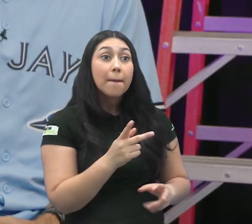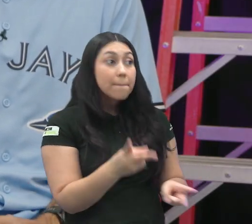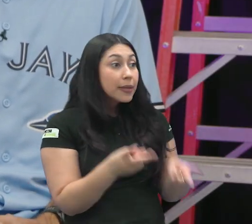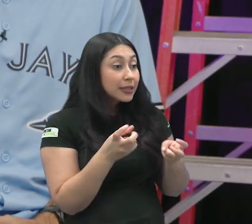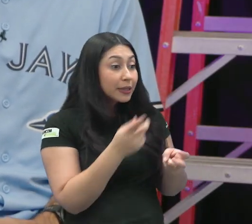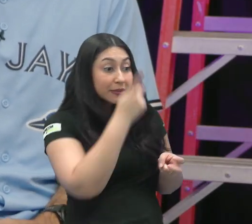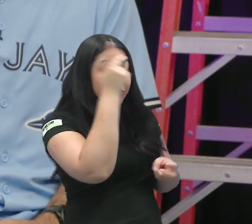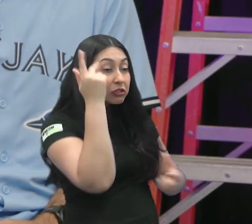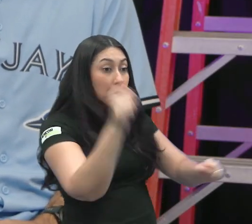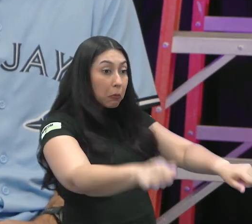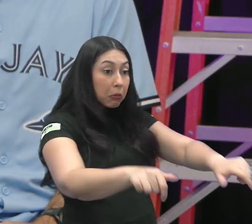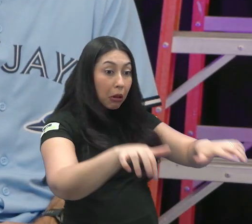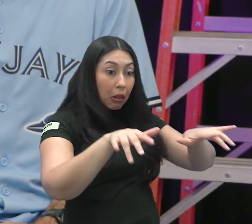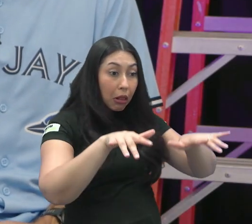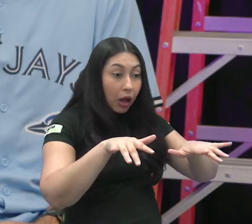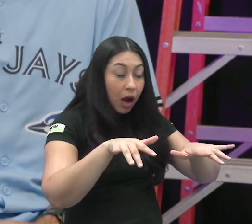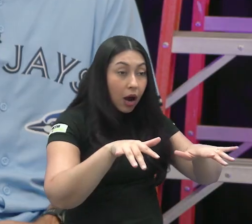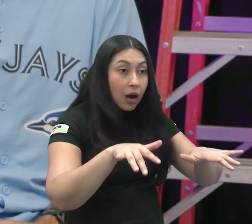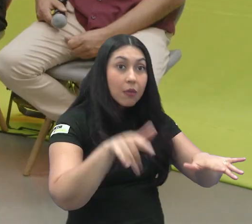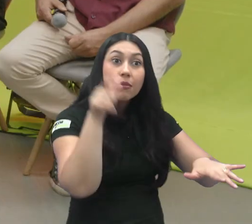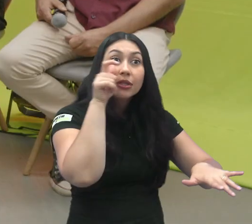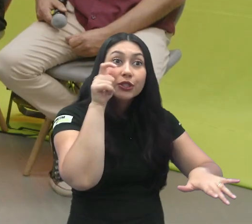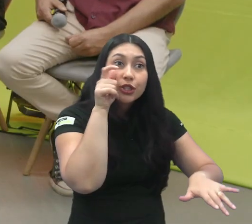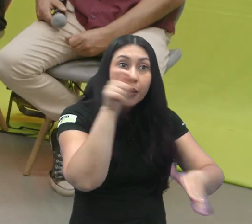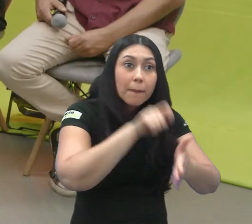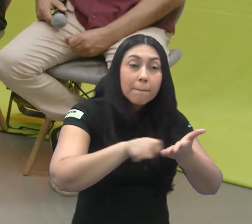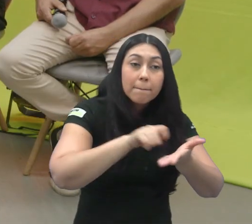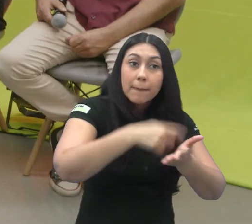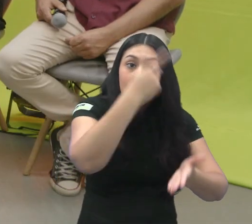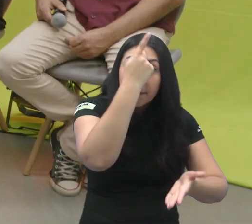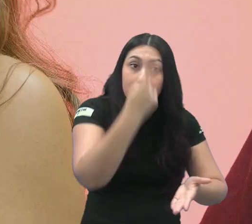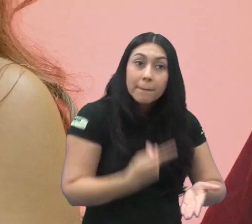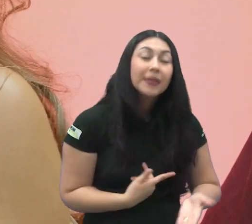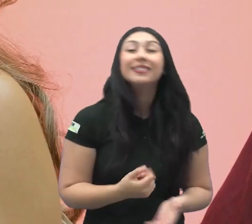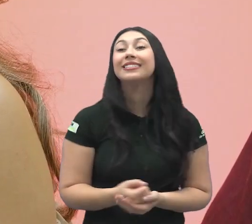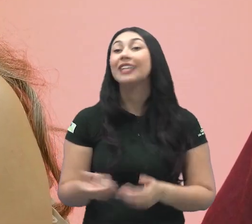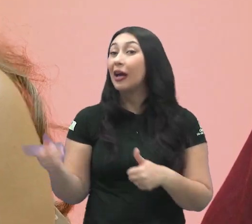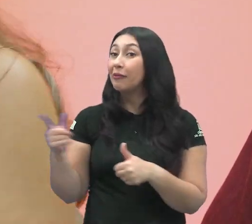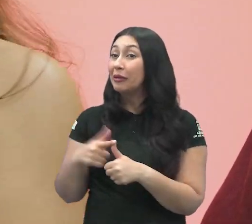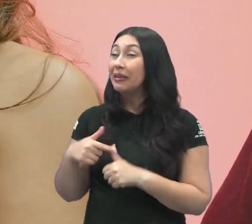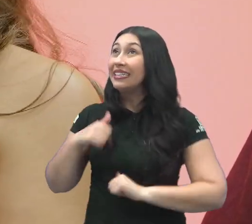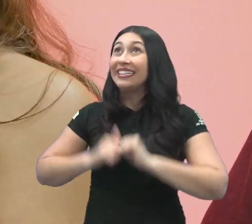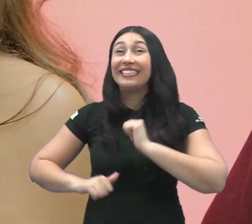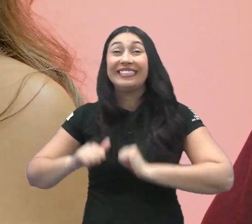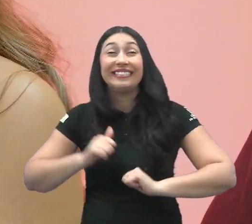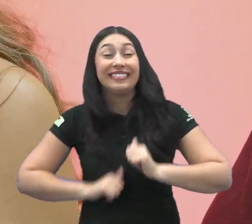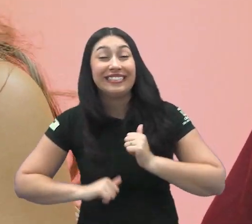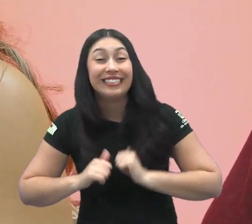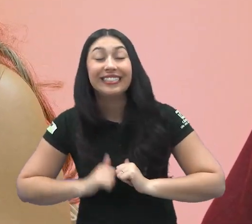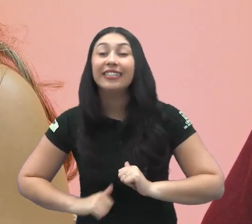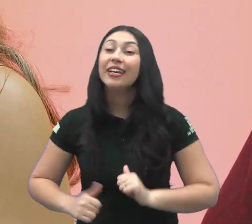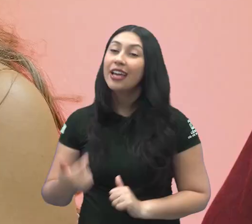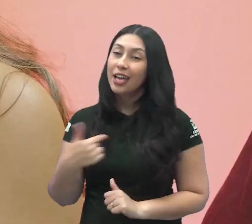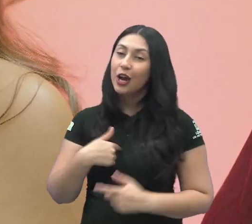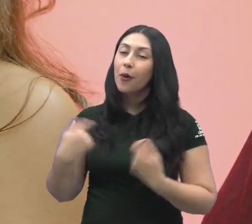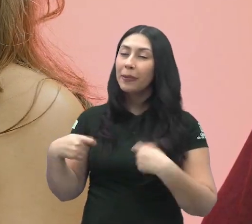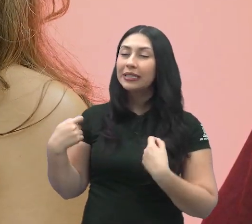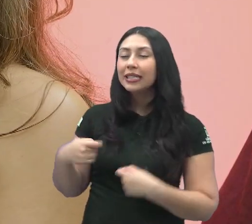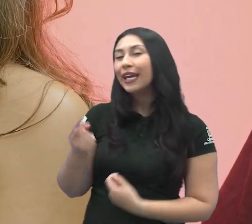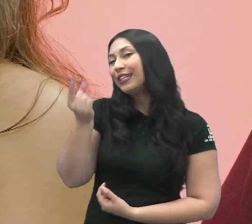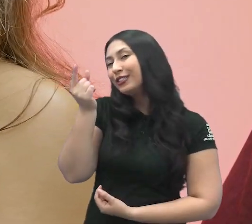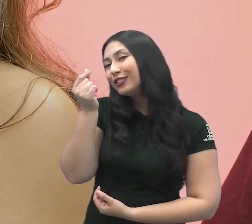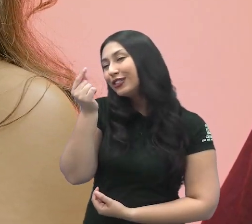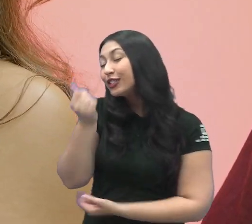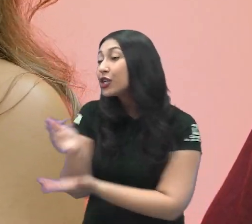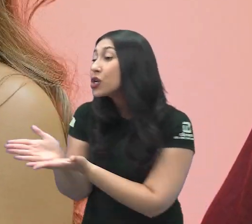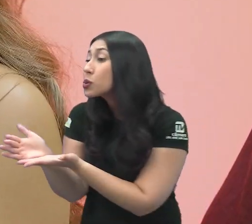para ouvir as suas músicas, né? O que isso significa para você também? Olha, primeiro é muita ansiedade. Eu fiz um financiamento coletivo, porque a